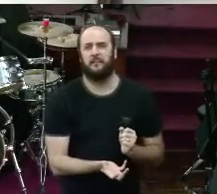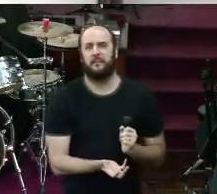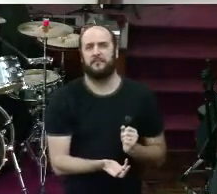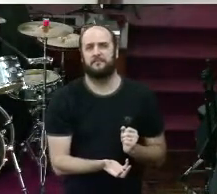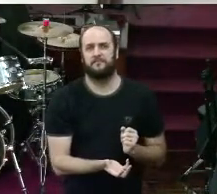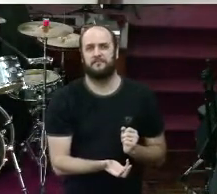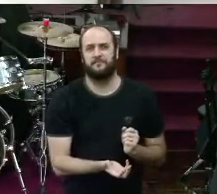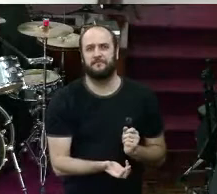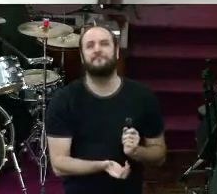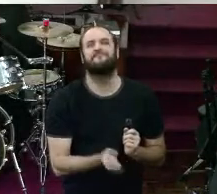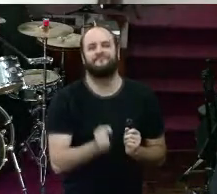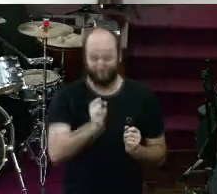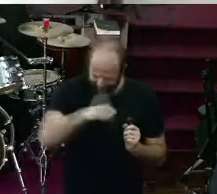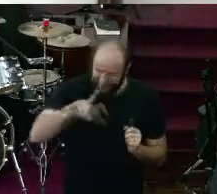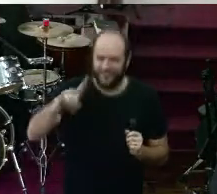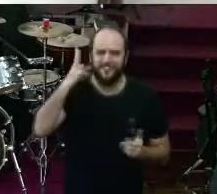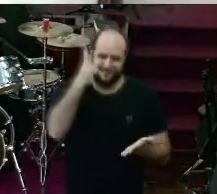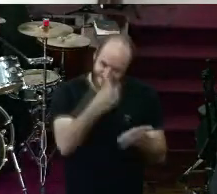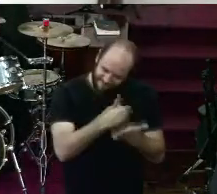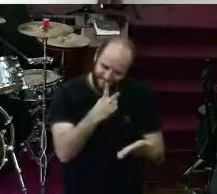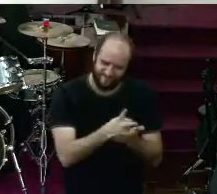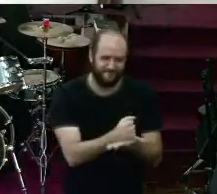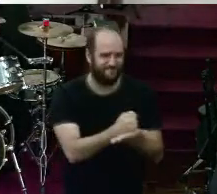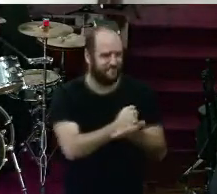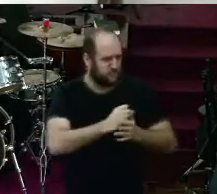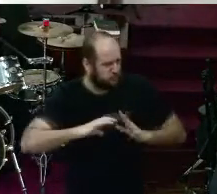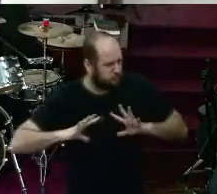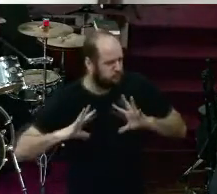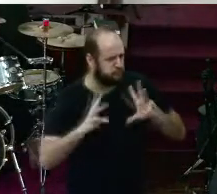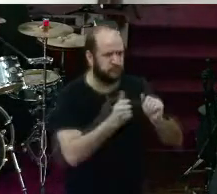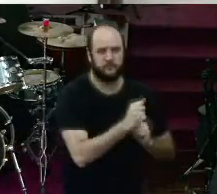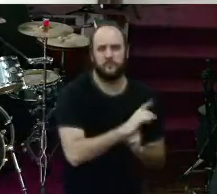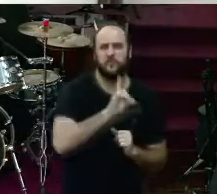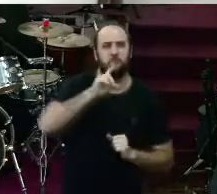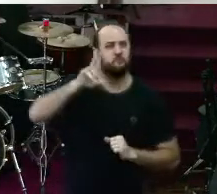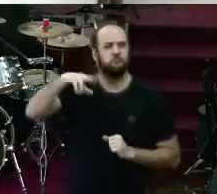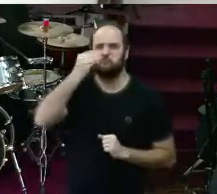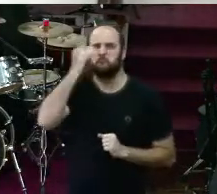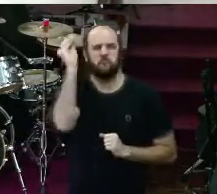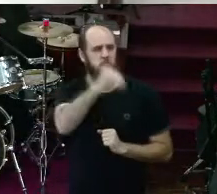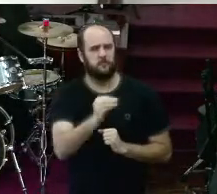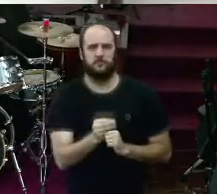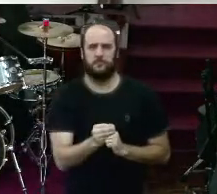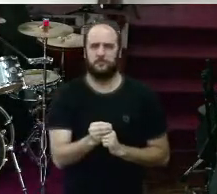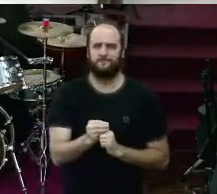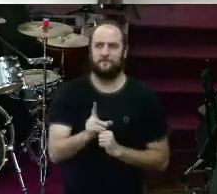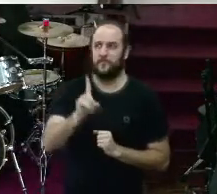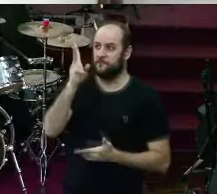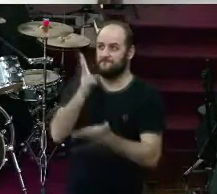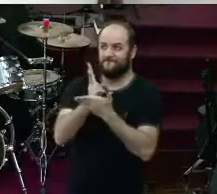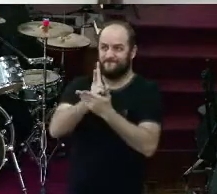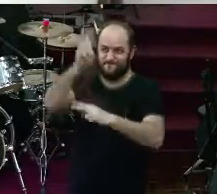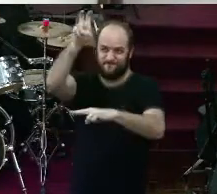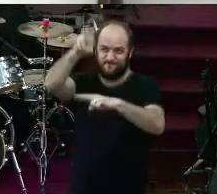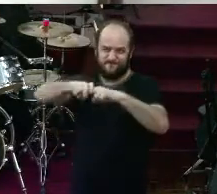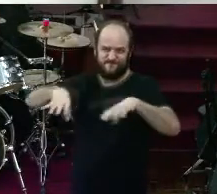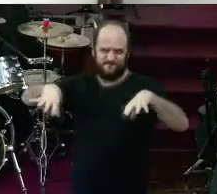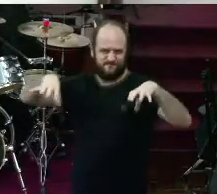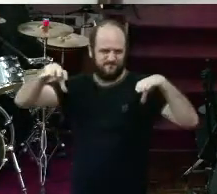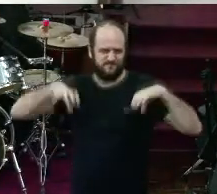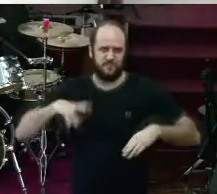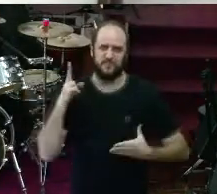no controle, Ele sempre esteve no controle. Ele nunca deixou de estar assentado no seu alto e sublime